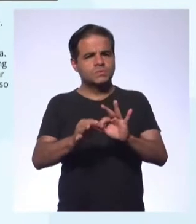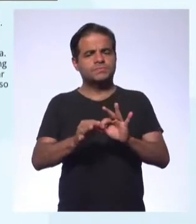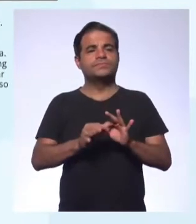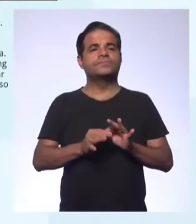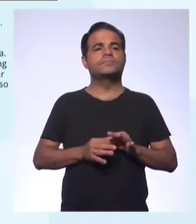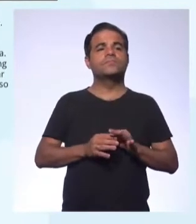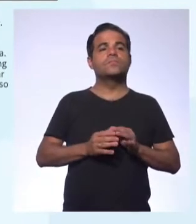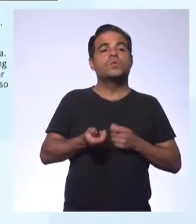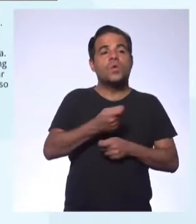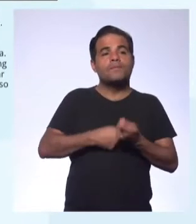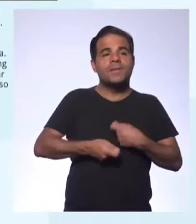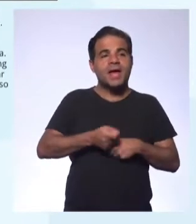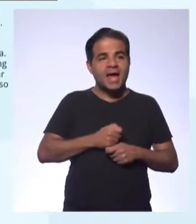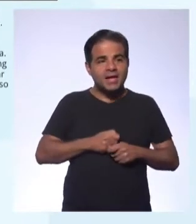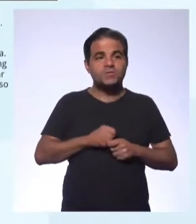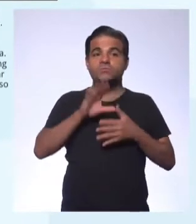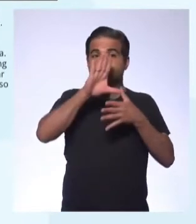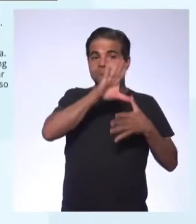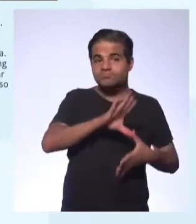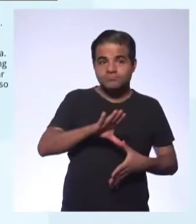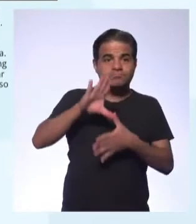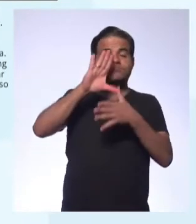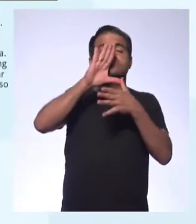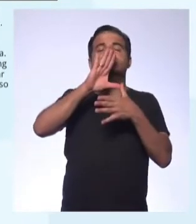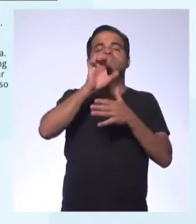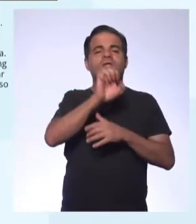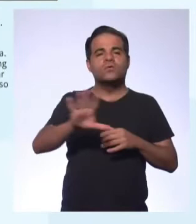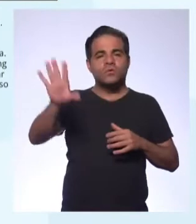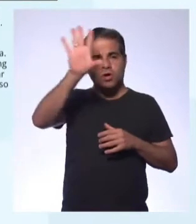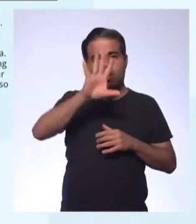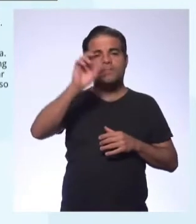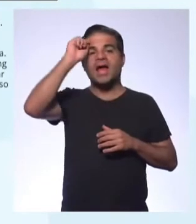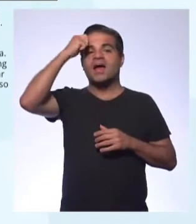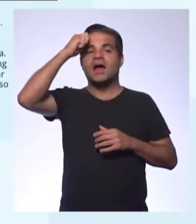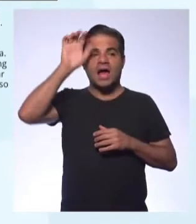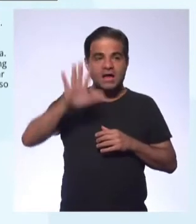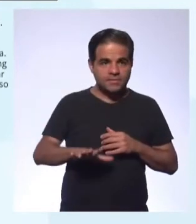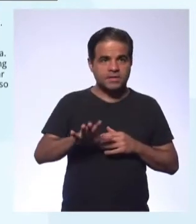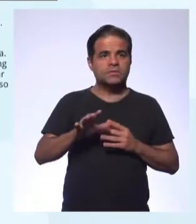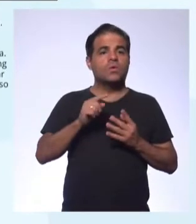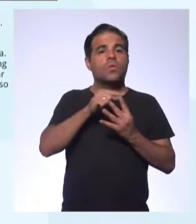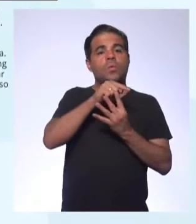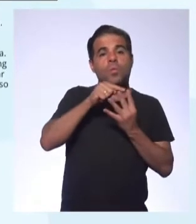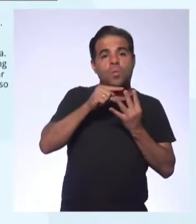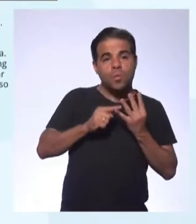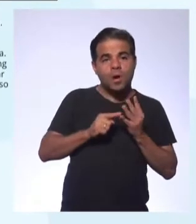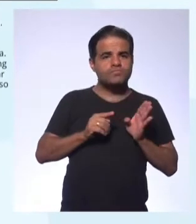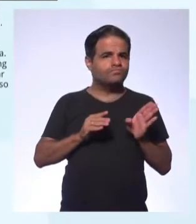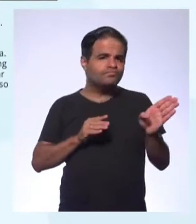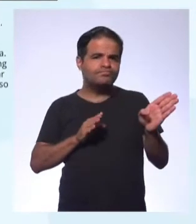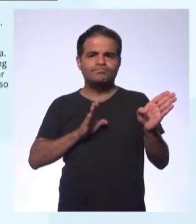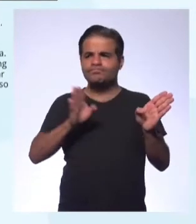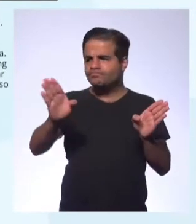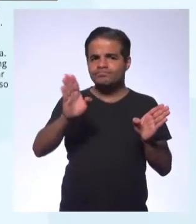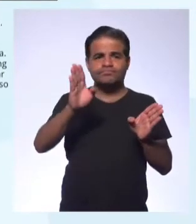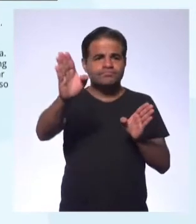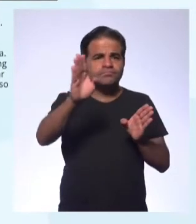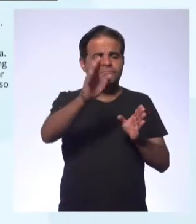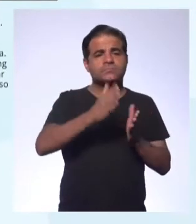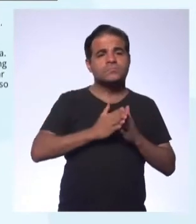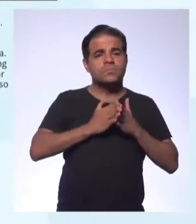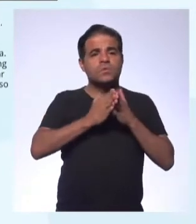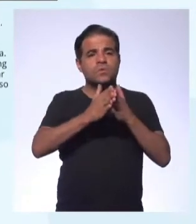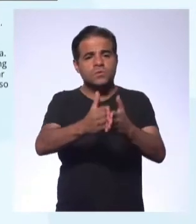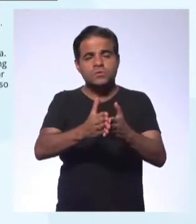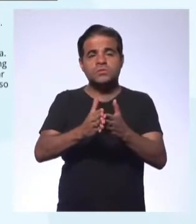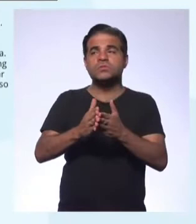comércio triangular entre América, Europa e África. 4 rotas eram utilizadas no transporte de